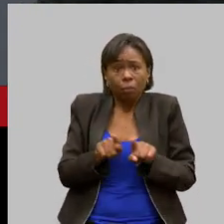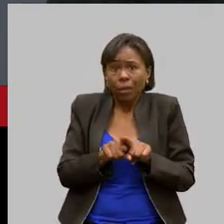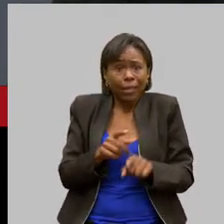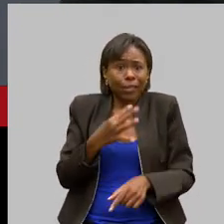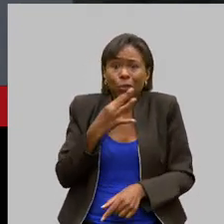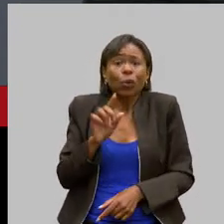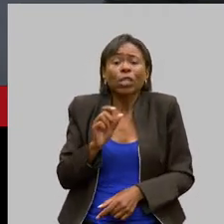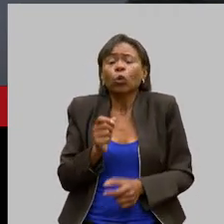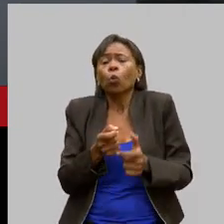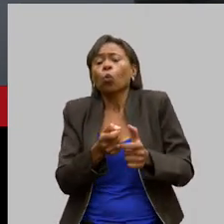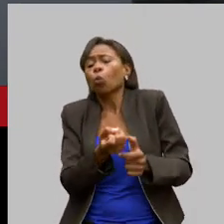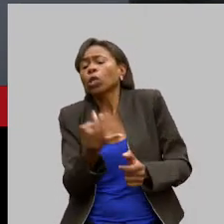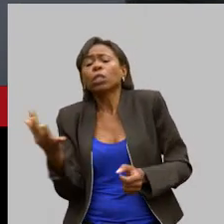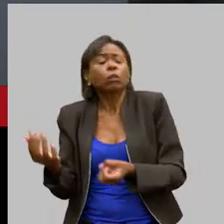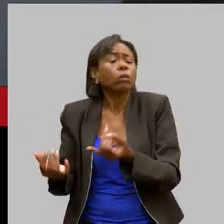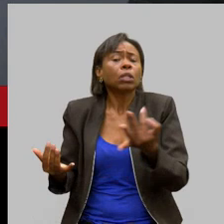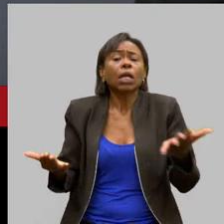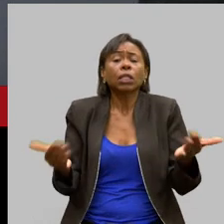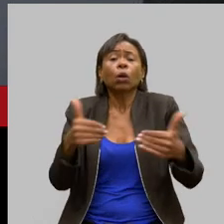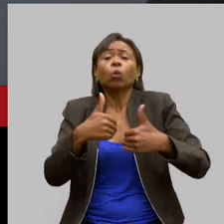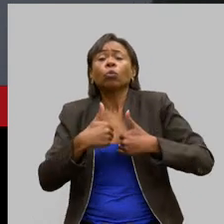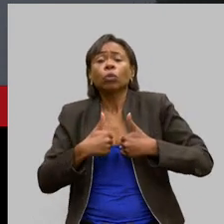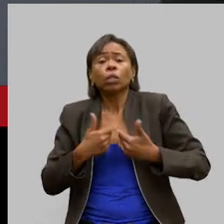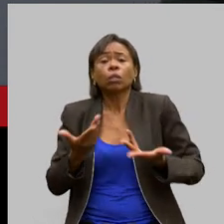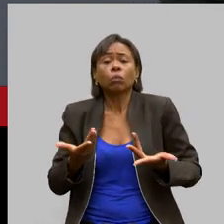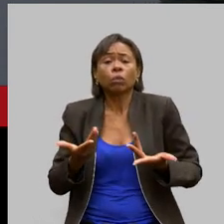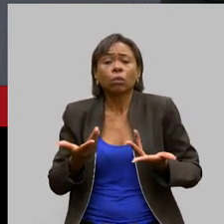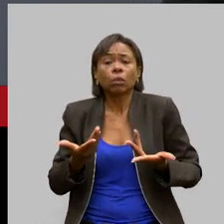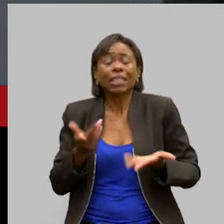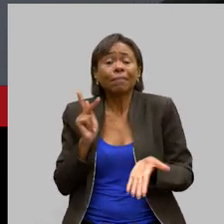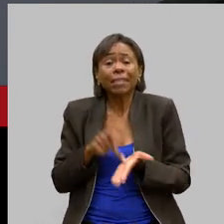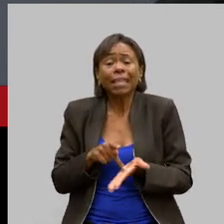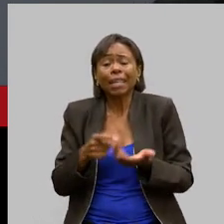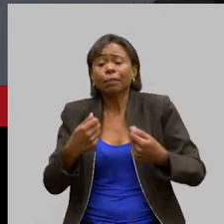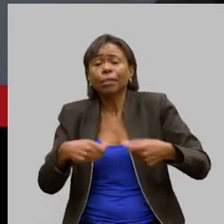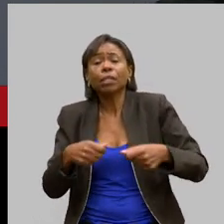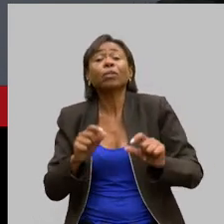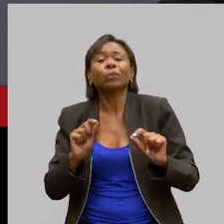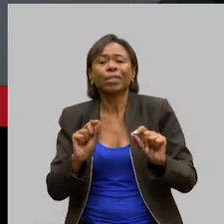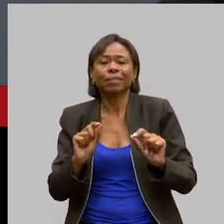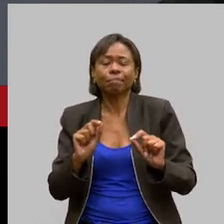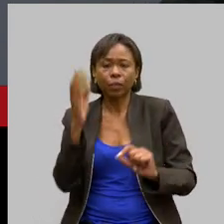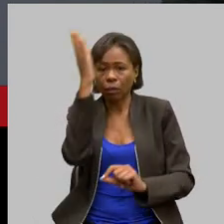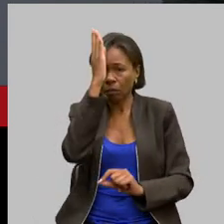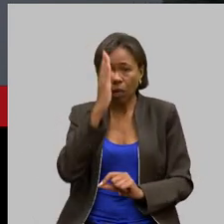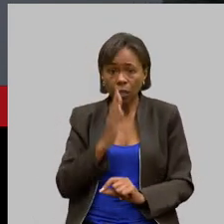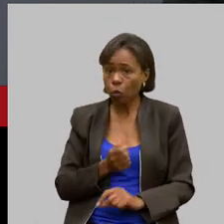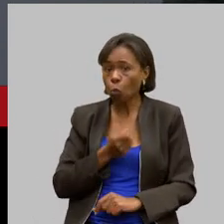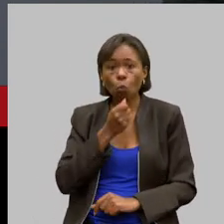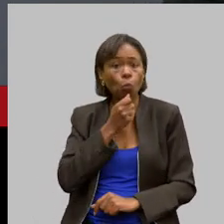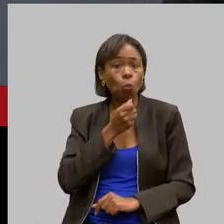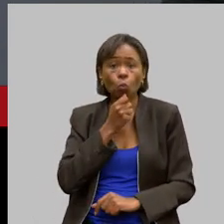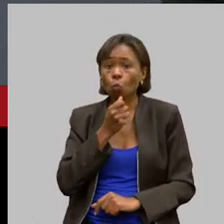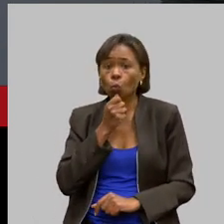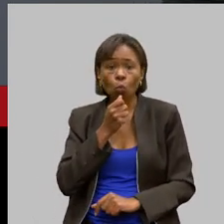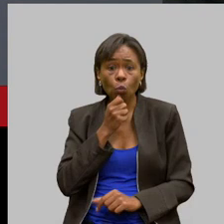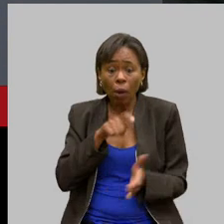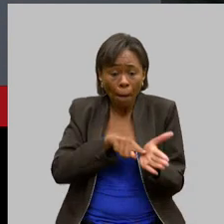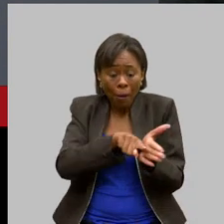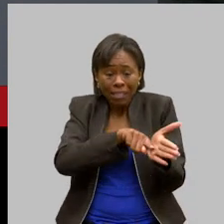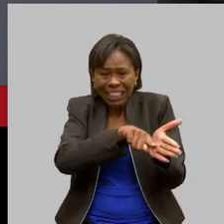das necessidades reais desse público né o Brasil até hoje não conseguiu finalizar o primeiro